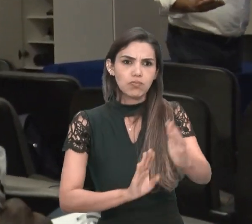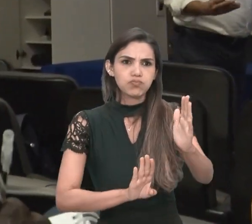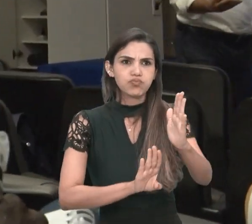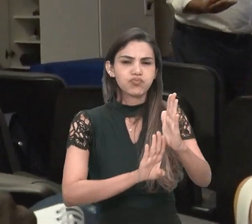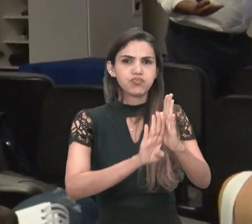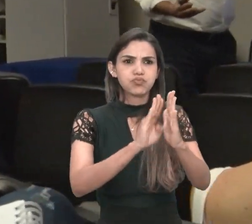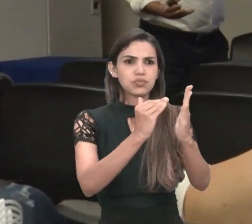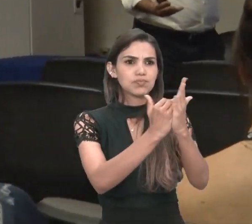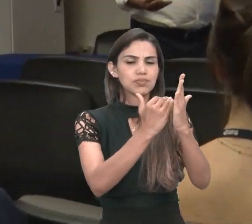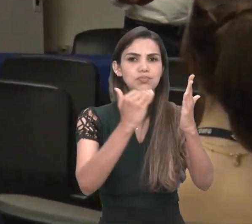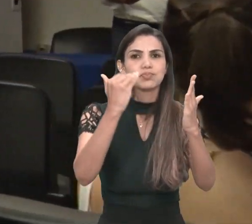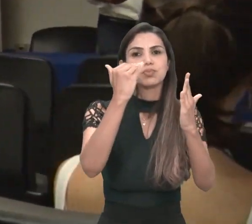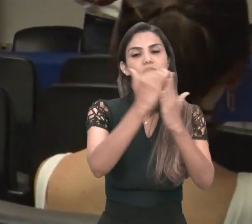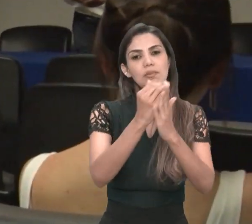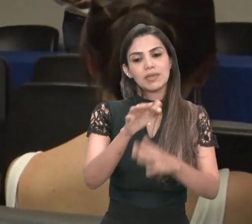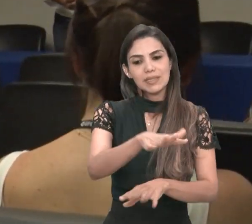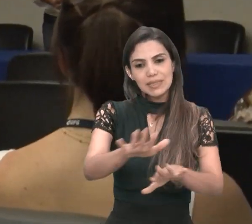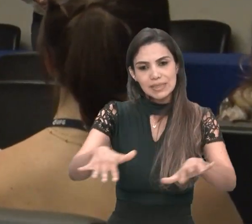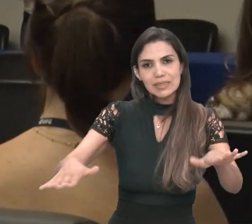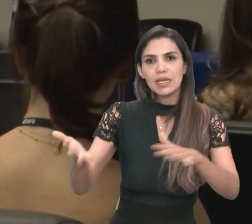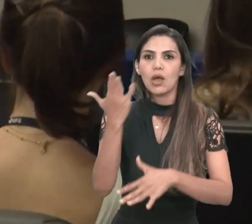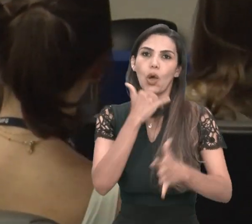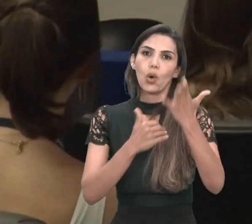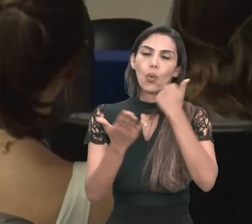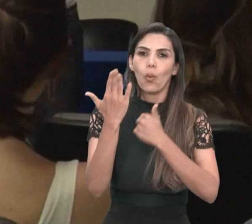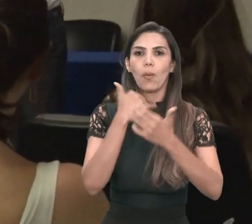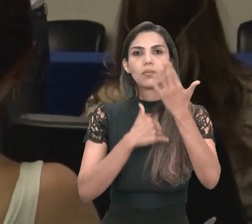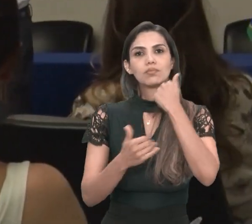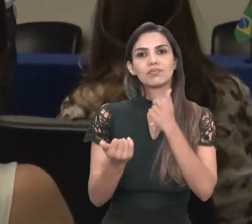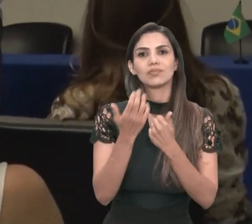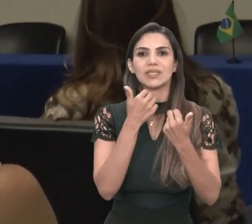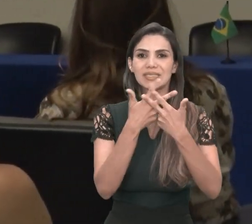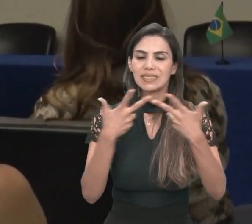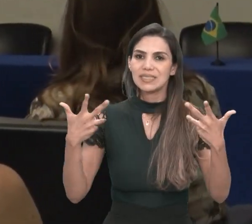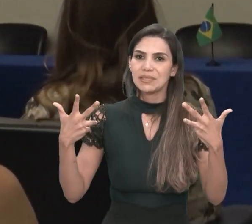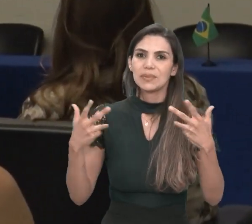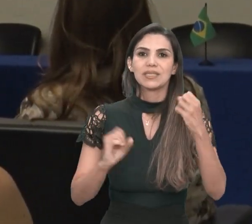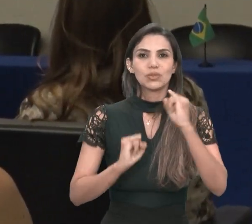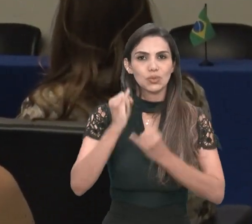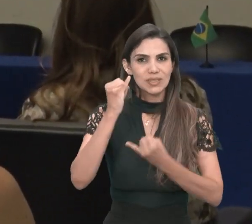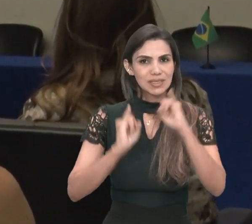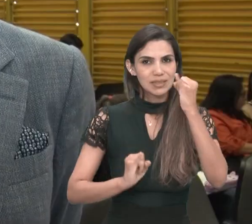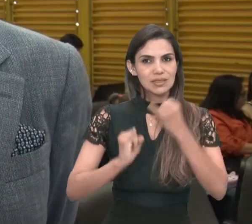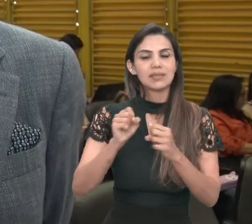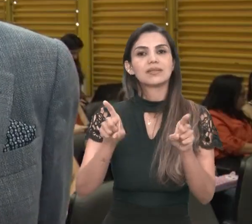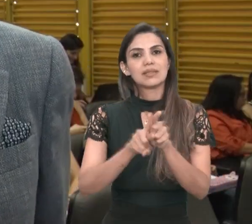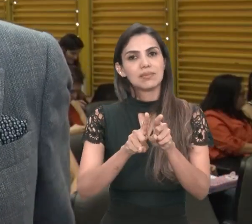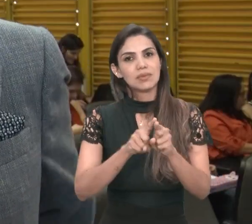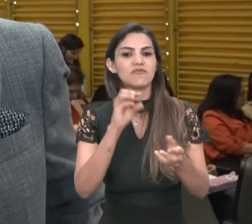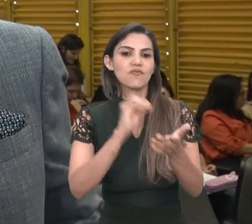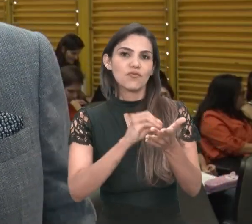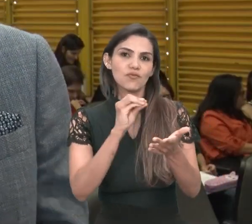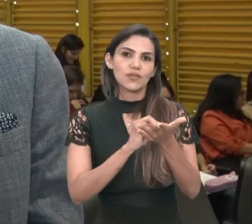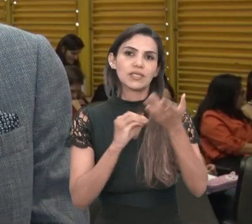no consumo de alimentos ultraprocessados e a falta de atividade física.